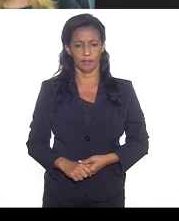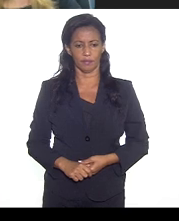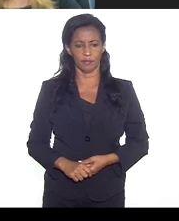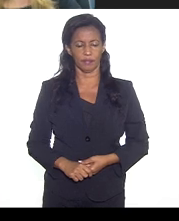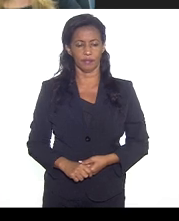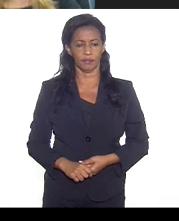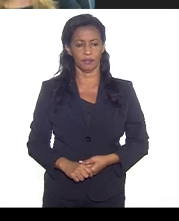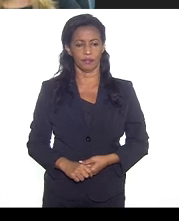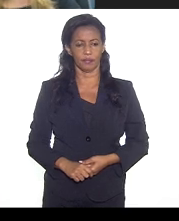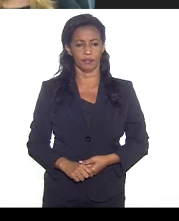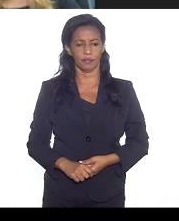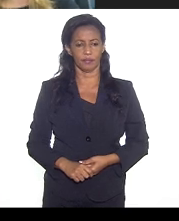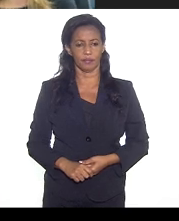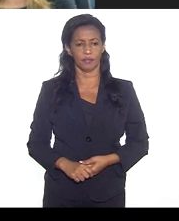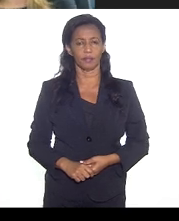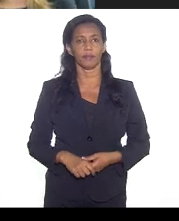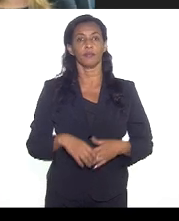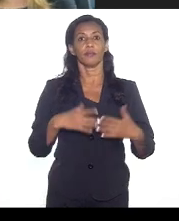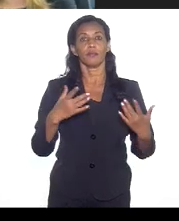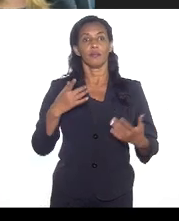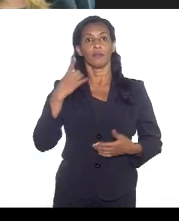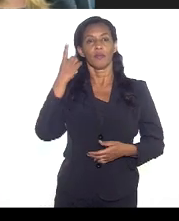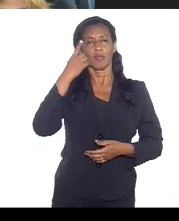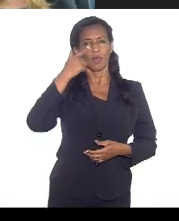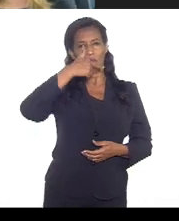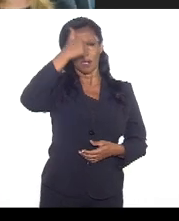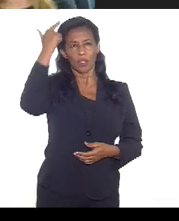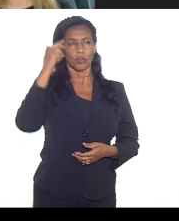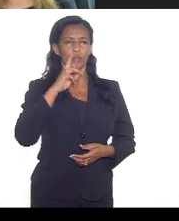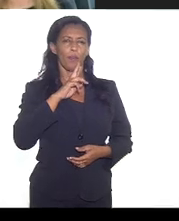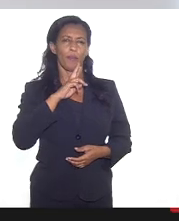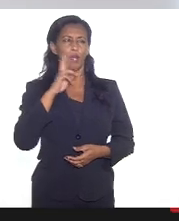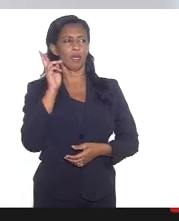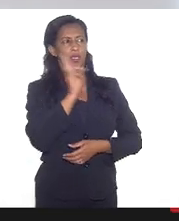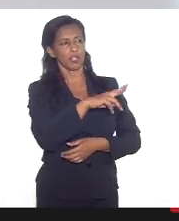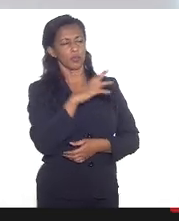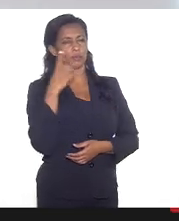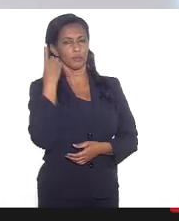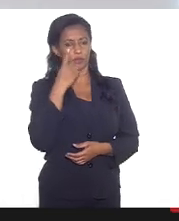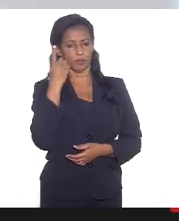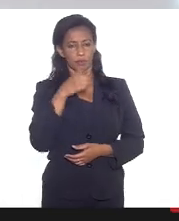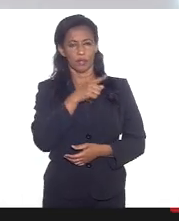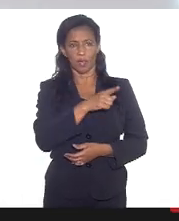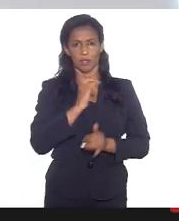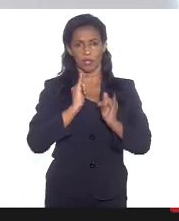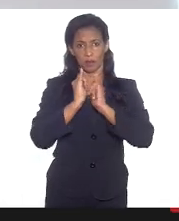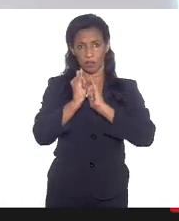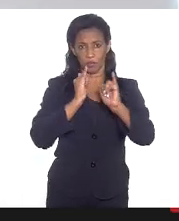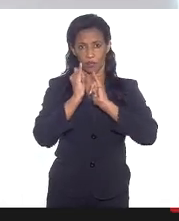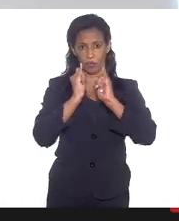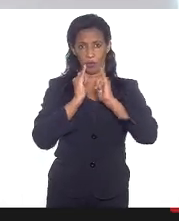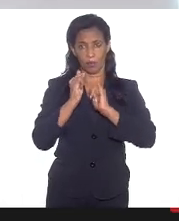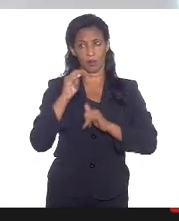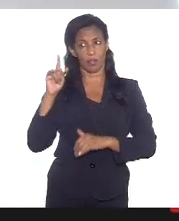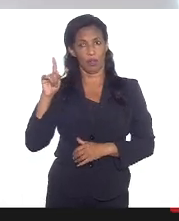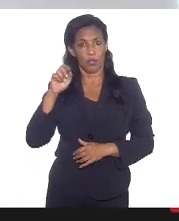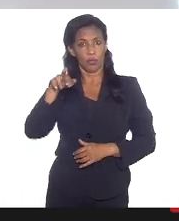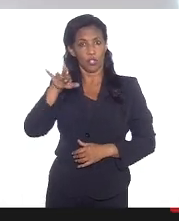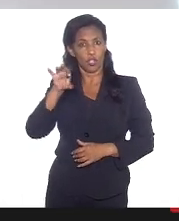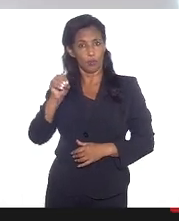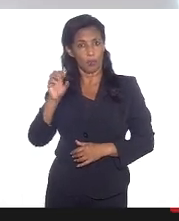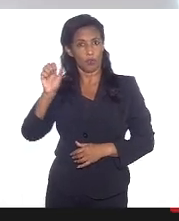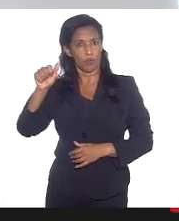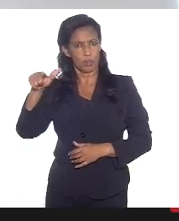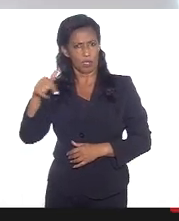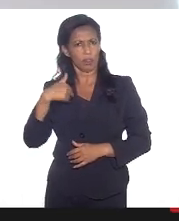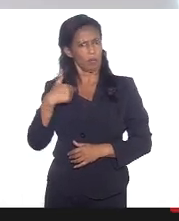Deputado Luiz Paulo, só para responder a deputada Célia Jordão, esses dados são depositados no Espírito Santo, tá? Mas a gente tem